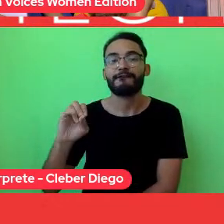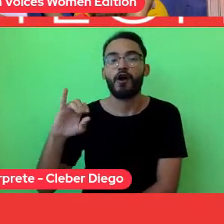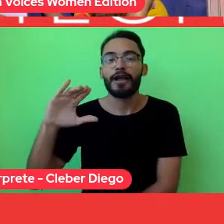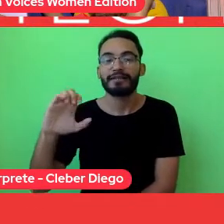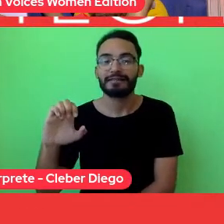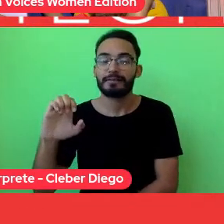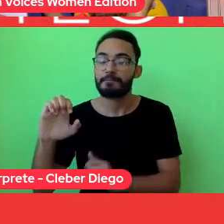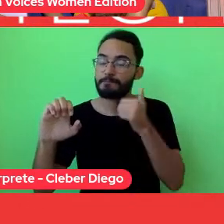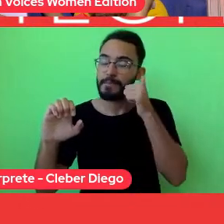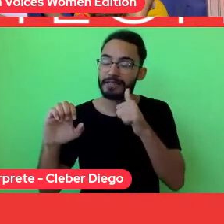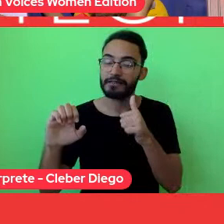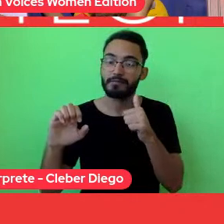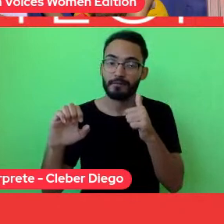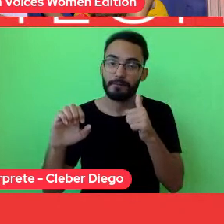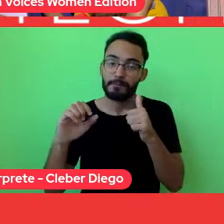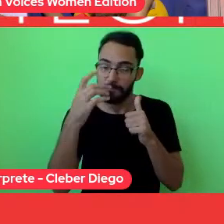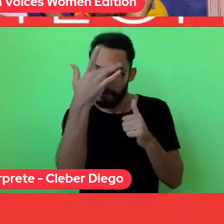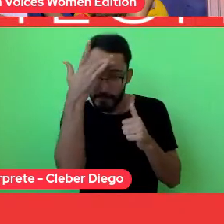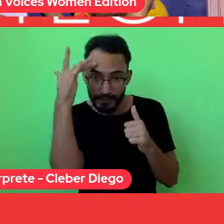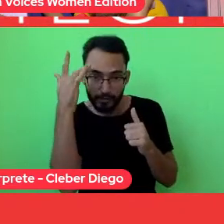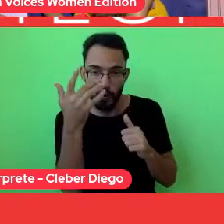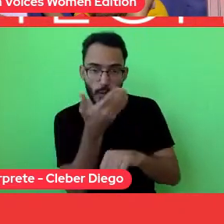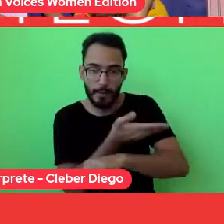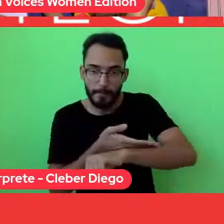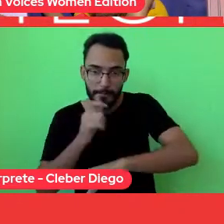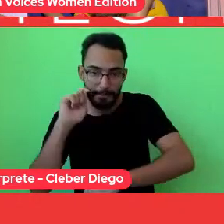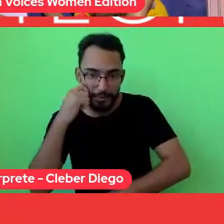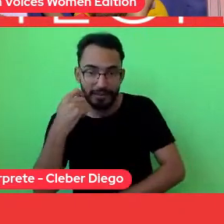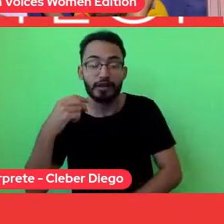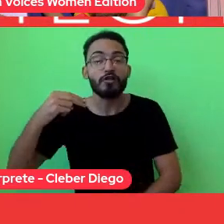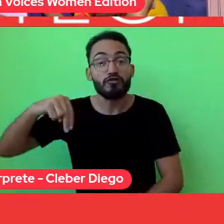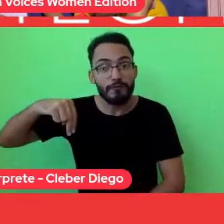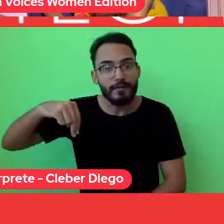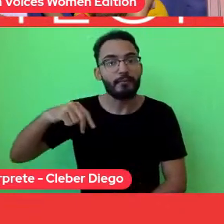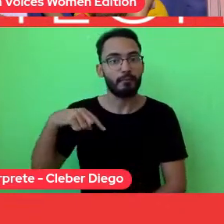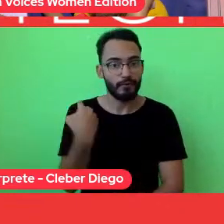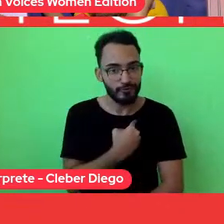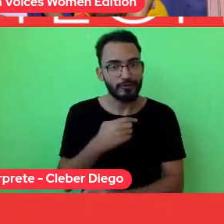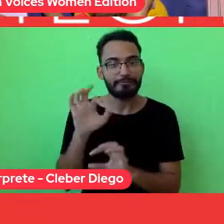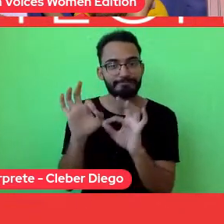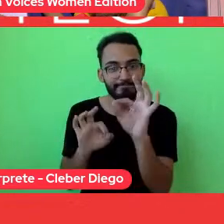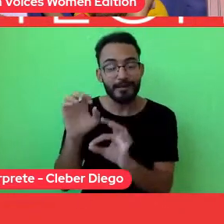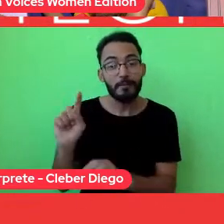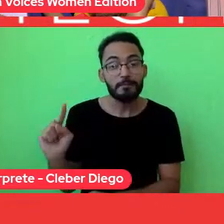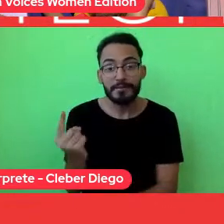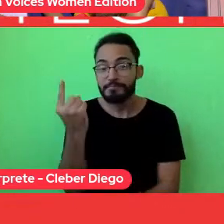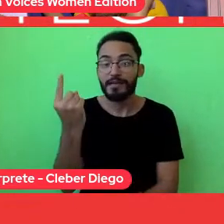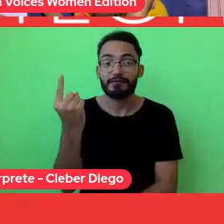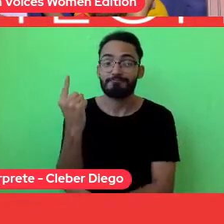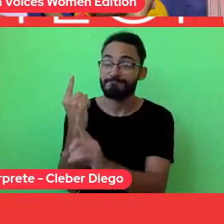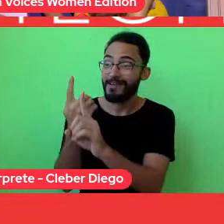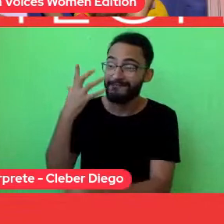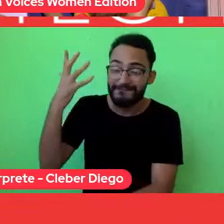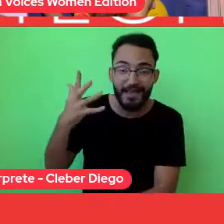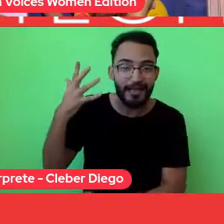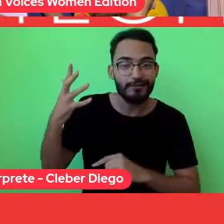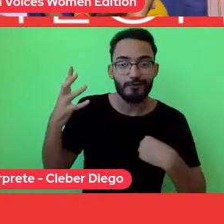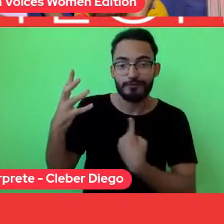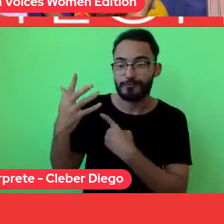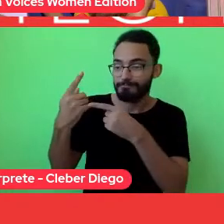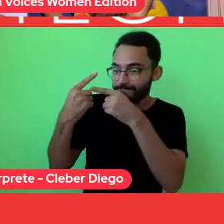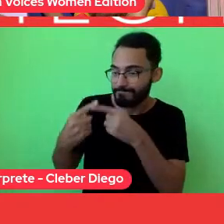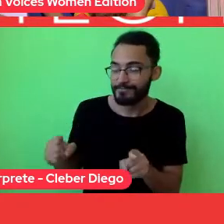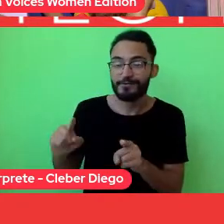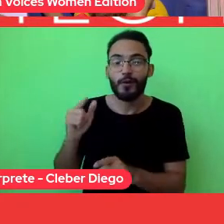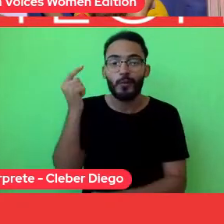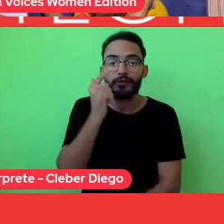pessoas pretas. E a gente tentou também em novembro, né? Tentamos não, fizemos. Mas foi o nosso primeiro grande evento onde a gente abriu aí alguns